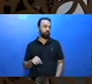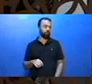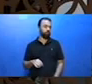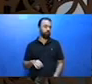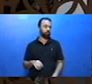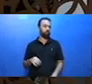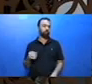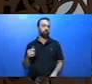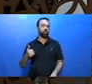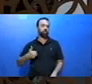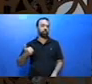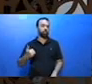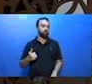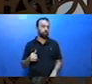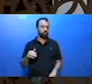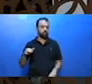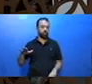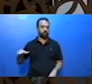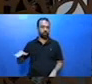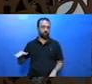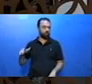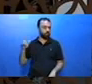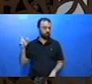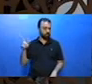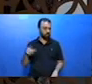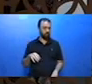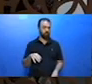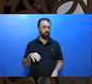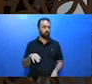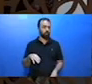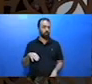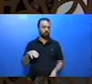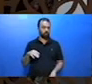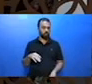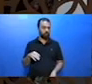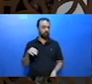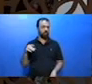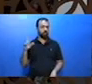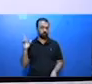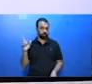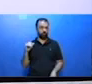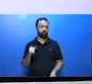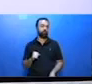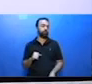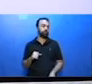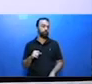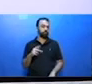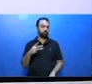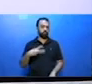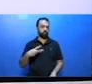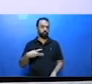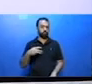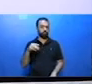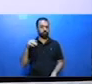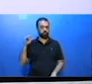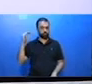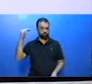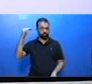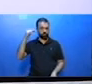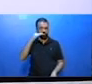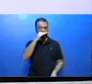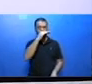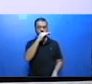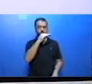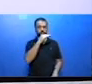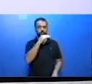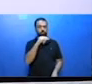Primeiro nós colocamos o Vitor, depois nós colocamos o Luiz Otávio, depois nós organizamos